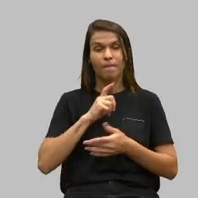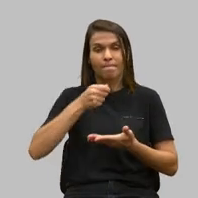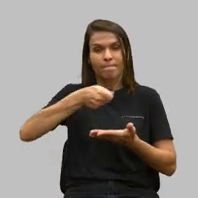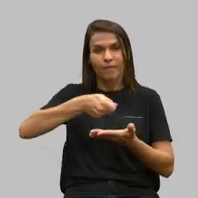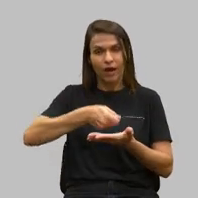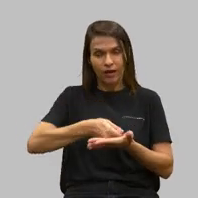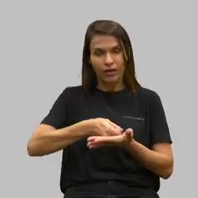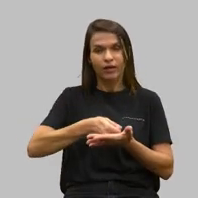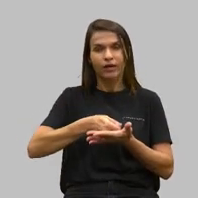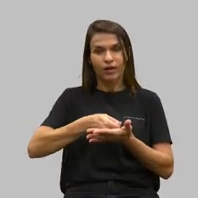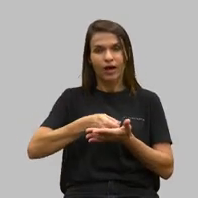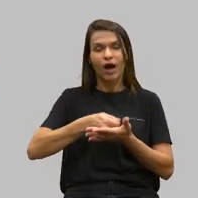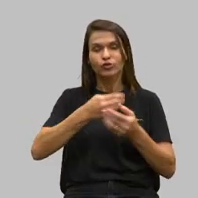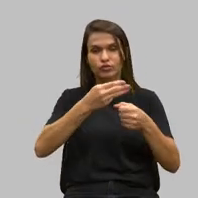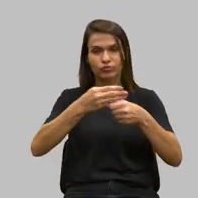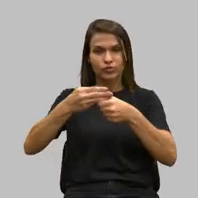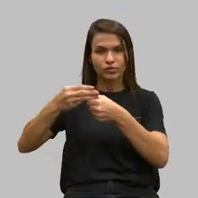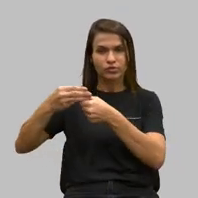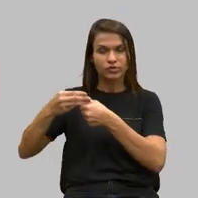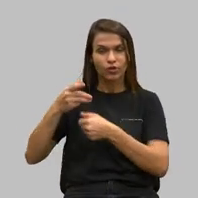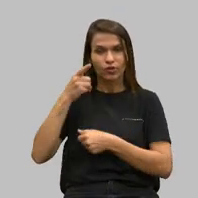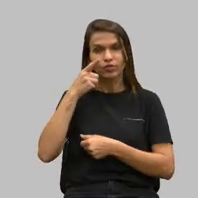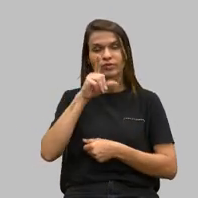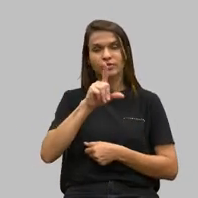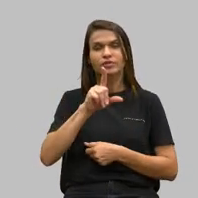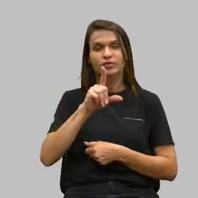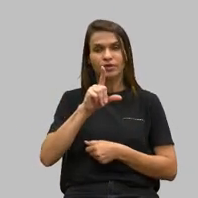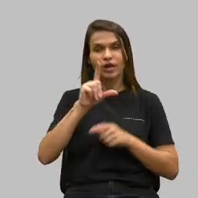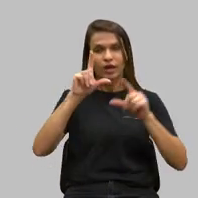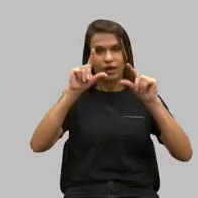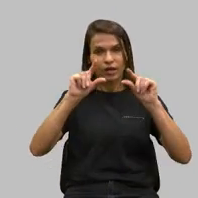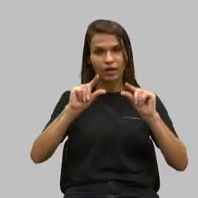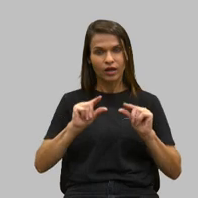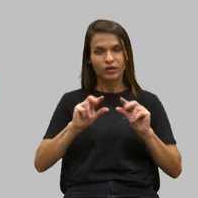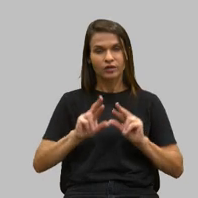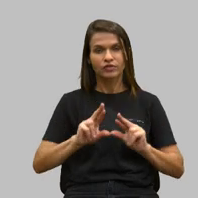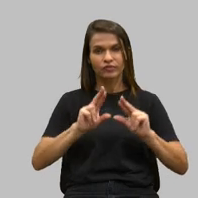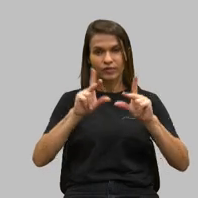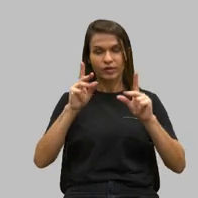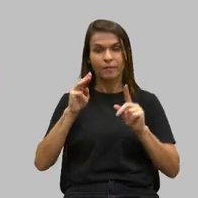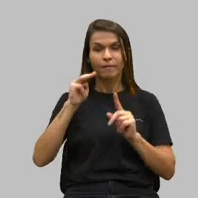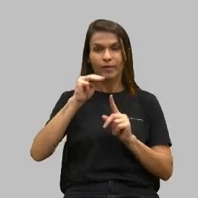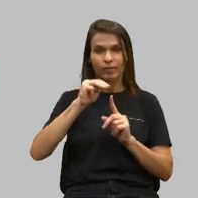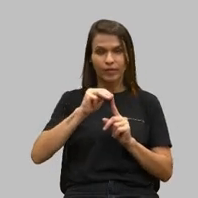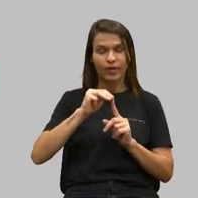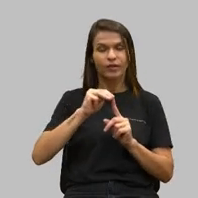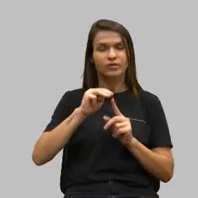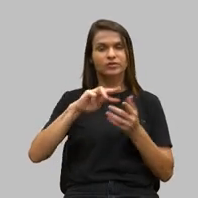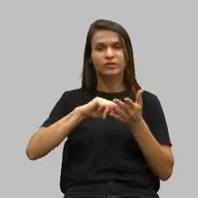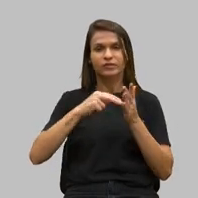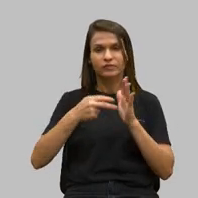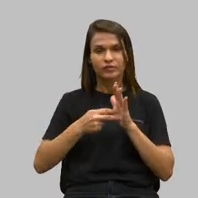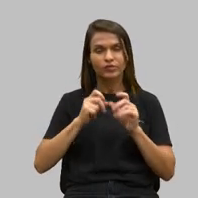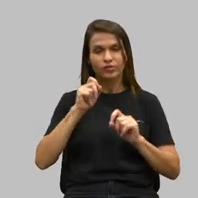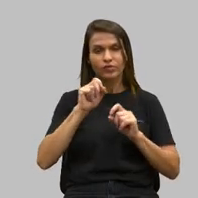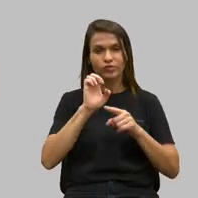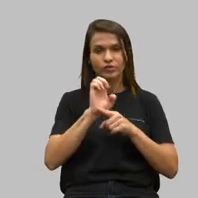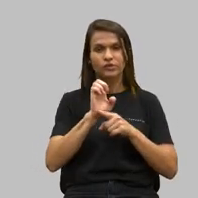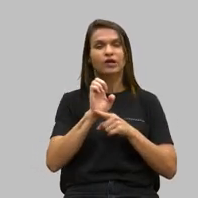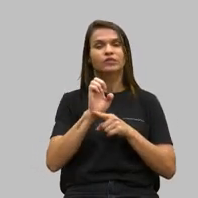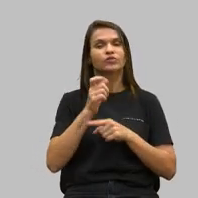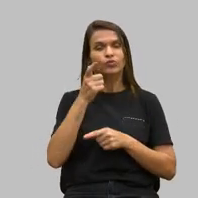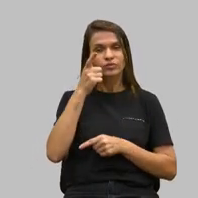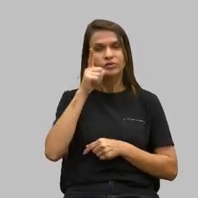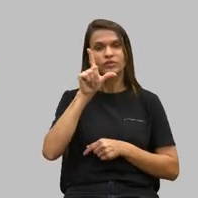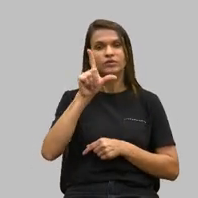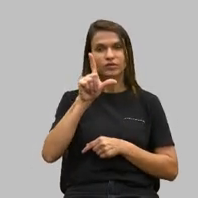bonificação aos municípios que atingirem, reduzirem a diferença para a meta, ou seja, o Estado de Minas está recuperando